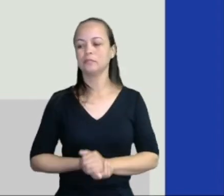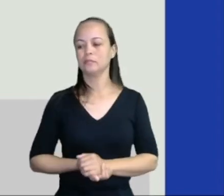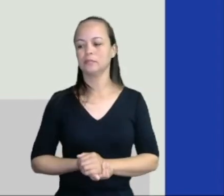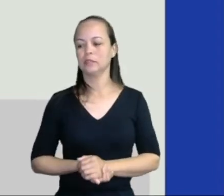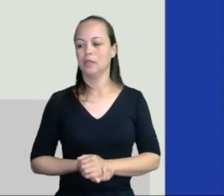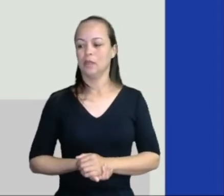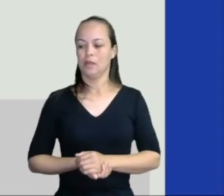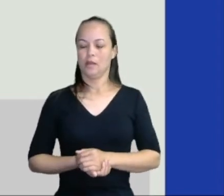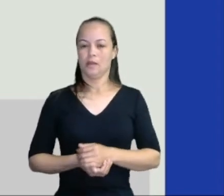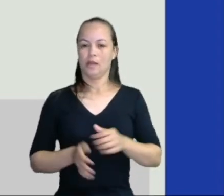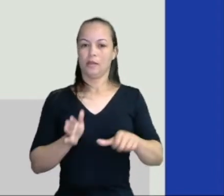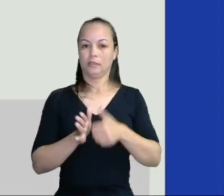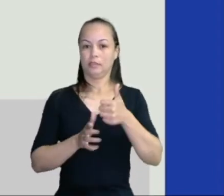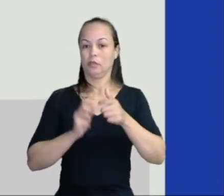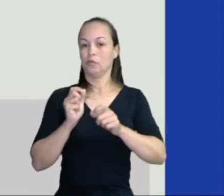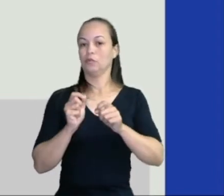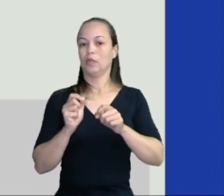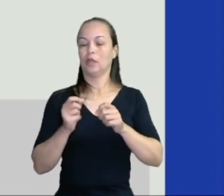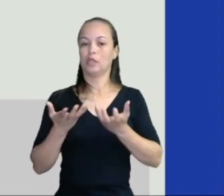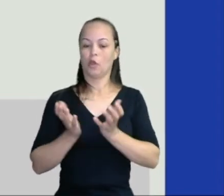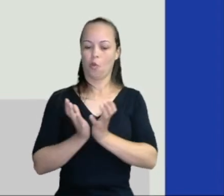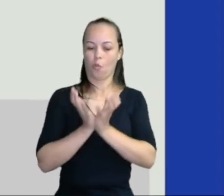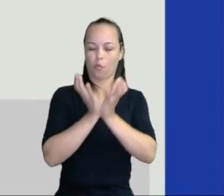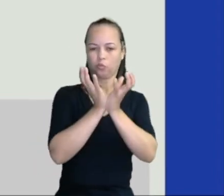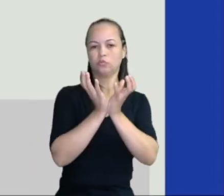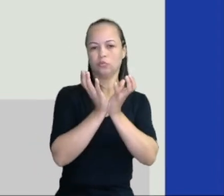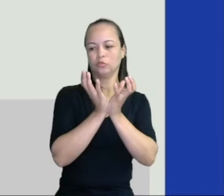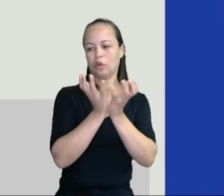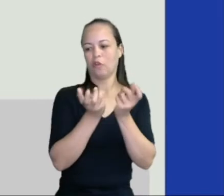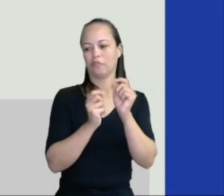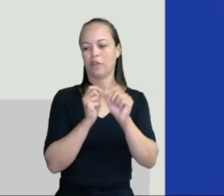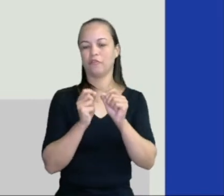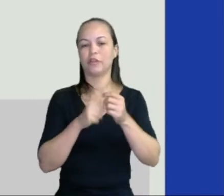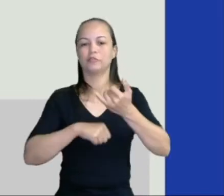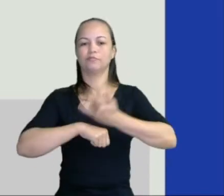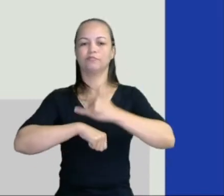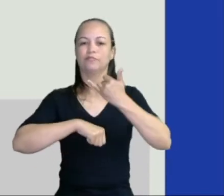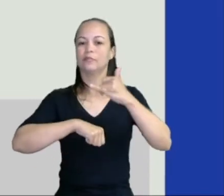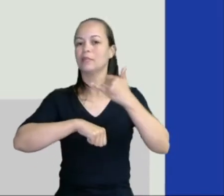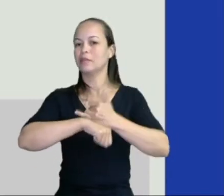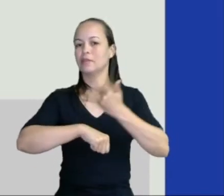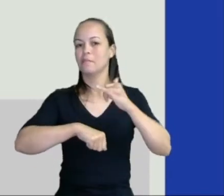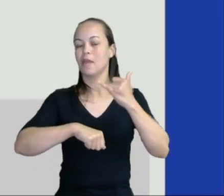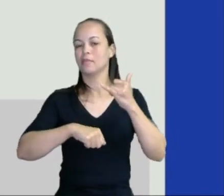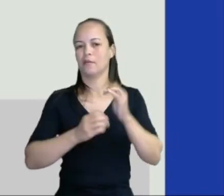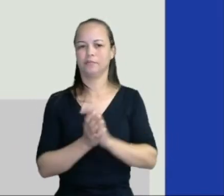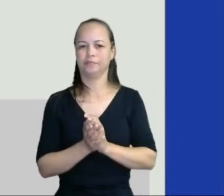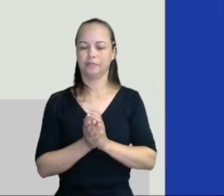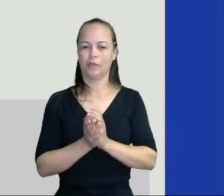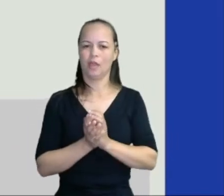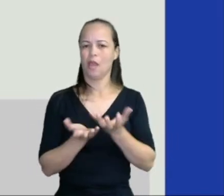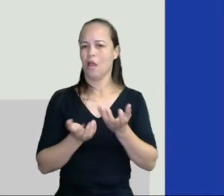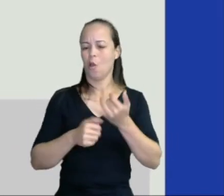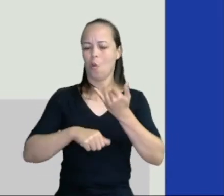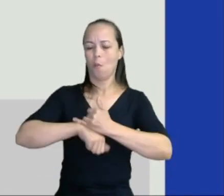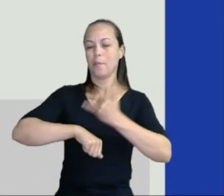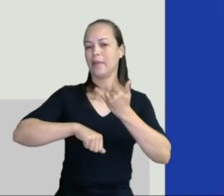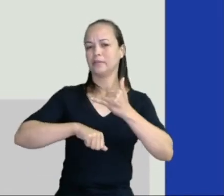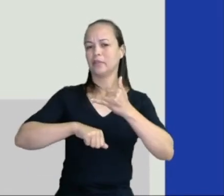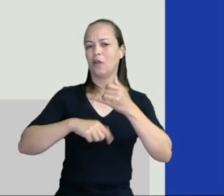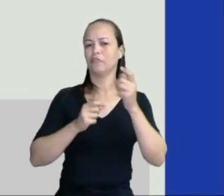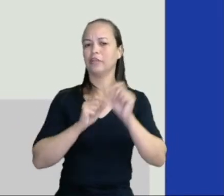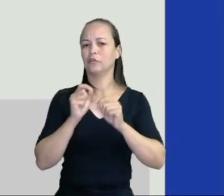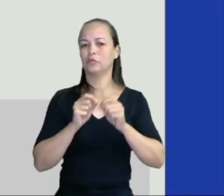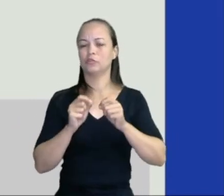a imagem aí, né, de um troféu feito de metal. O metal, ele vem da onde?